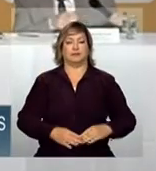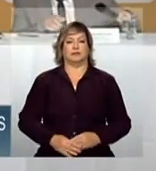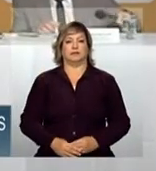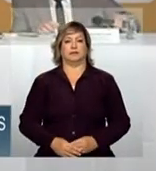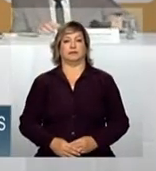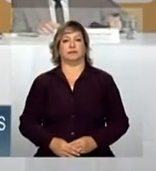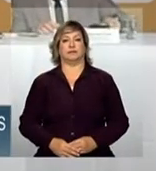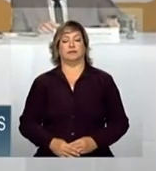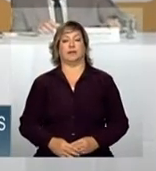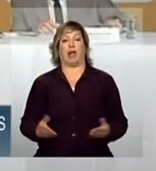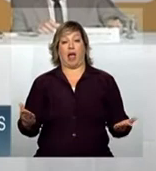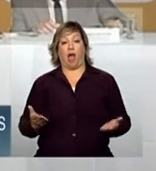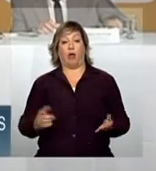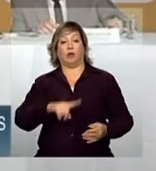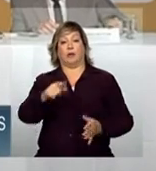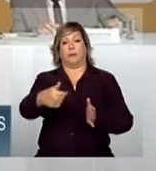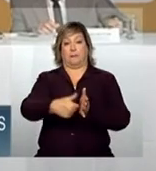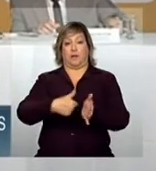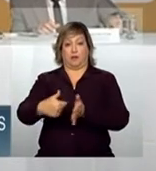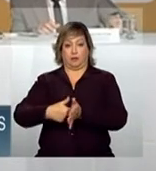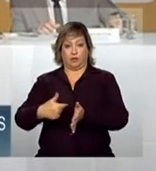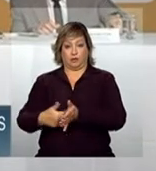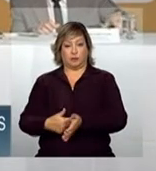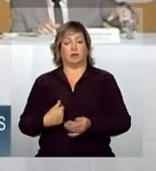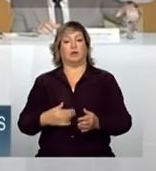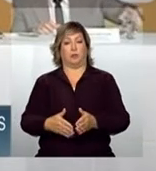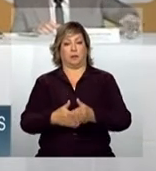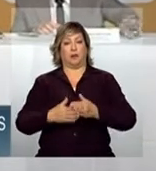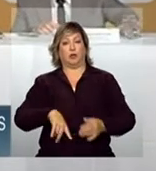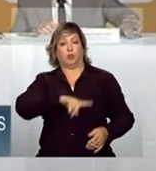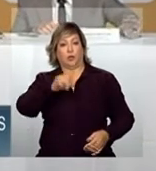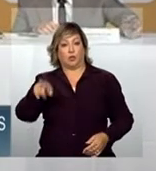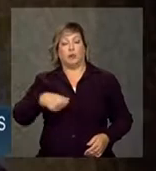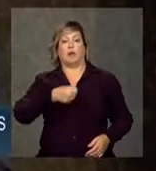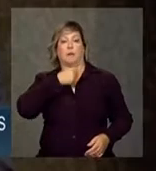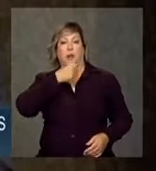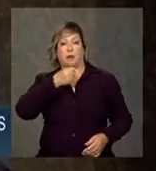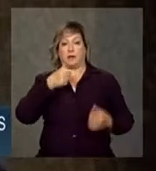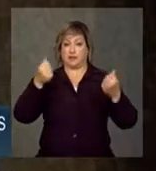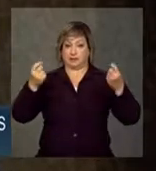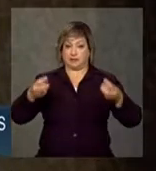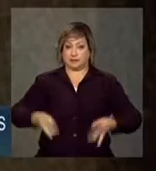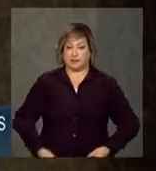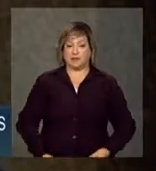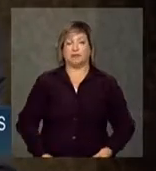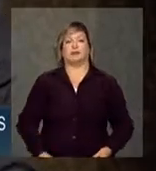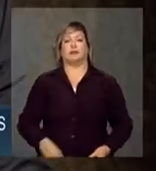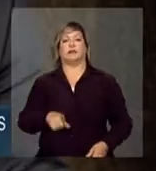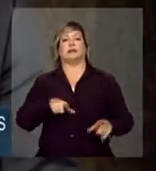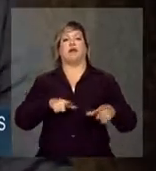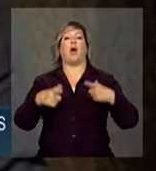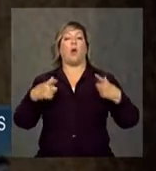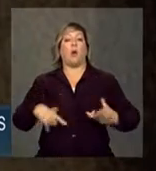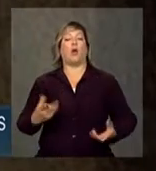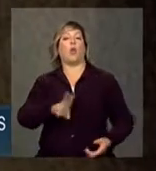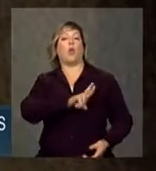então para as perguntas. Eu solicito que se identifiquem, nome e veículo de imprensa, por favor.